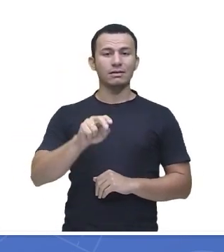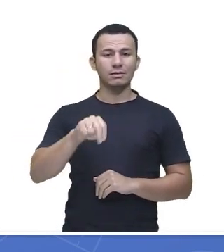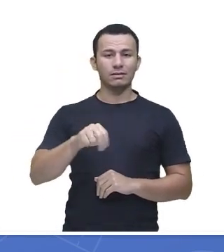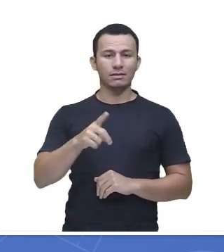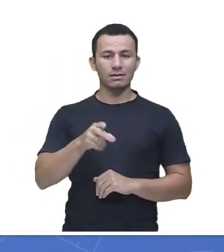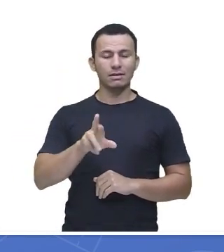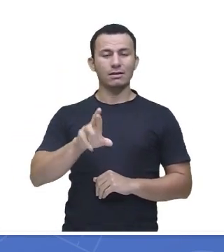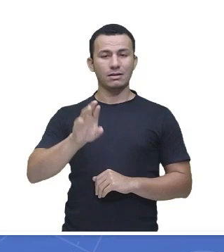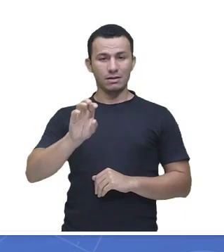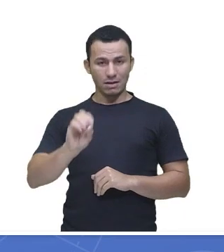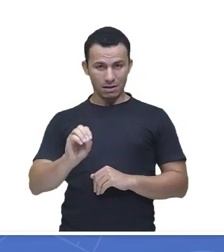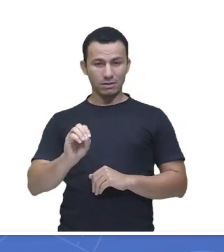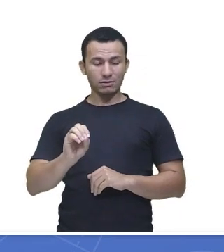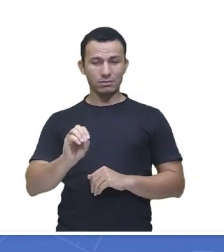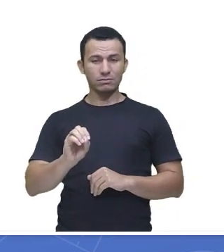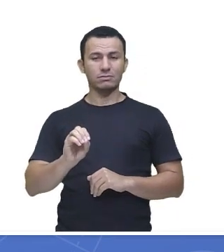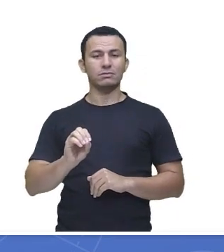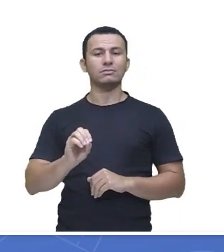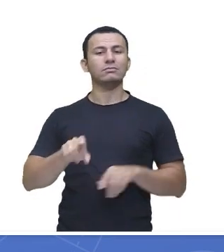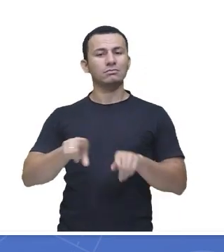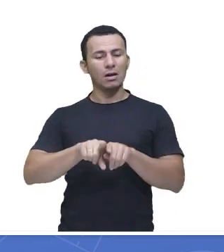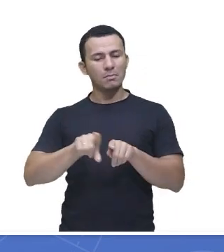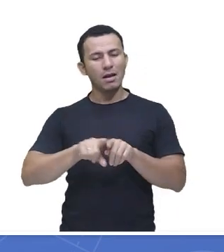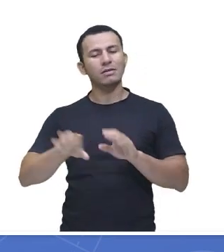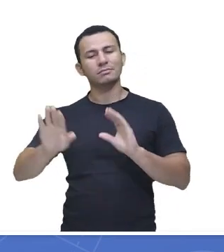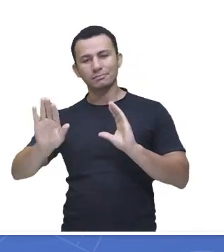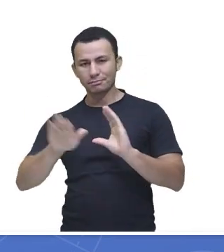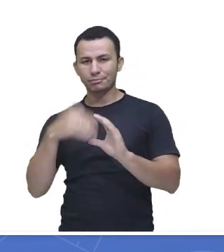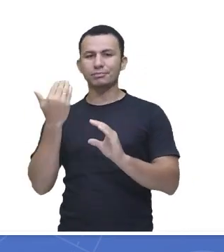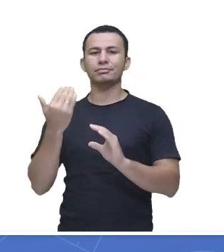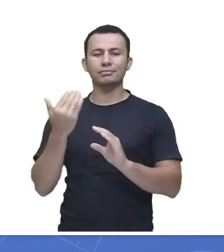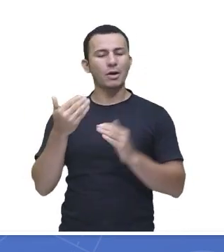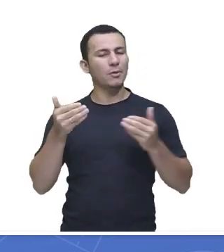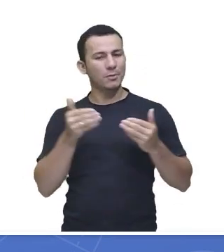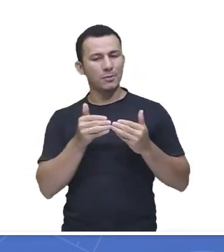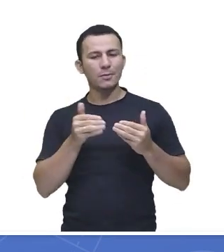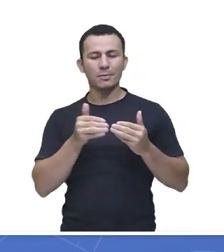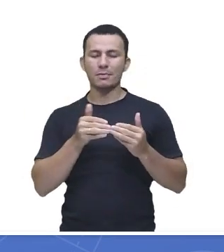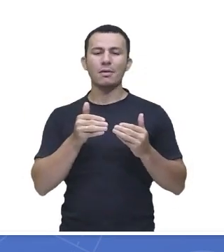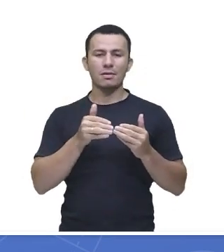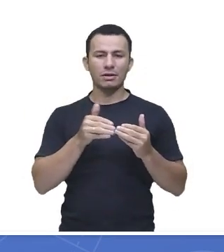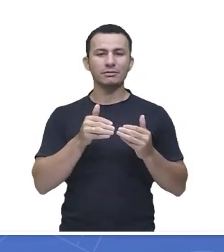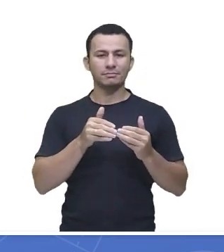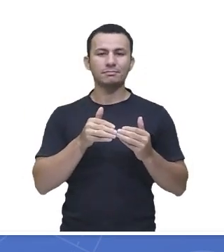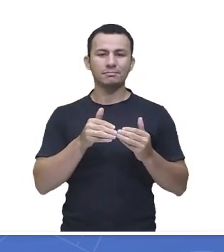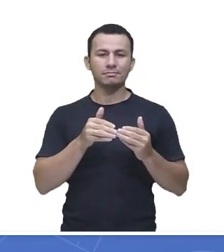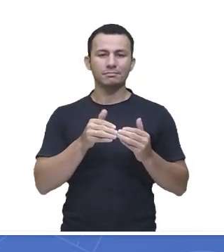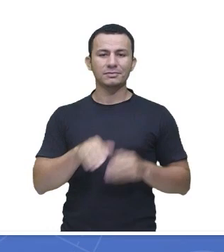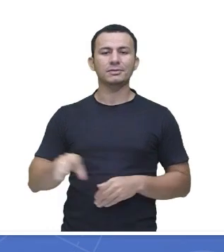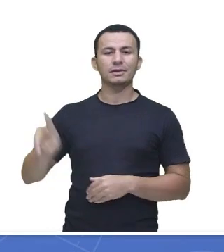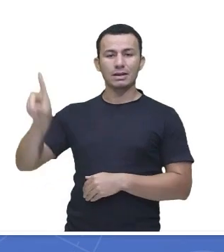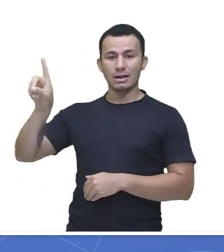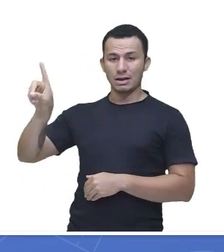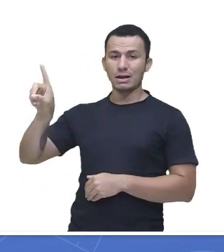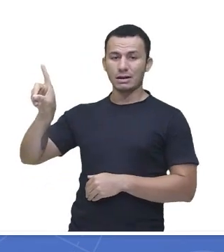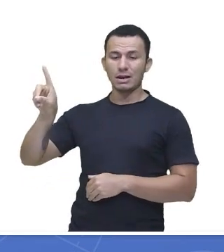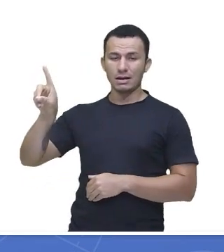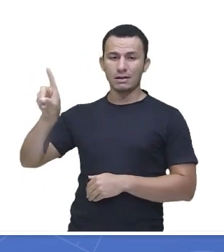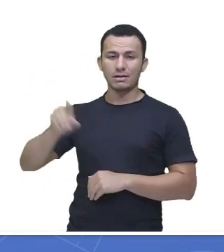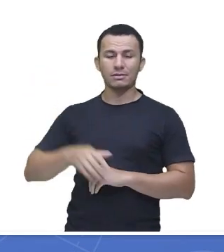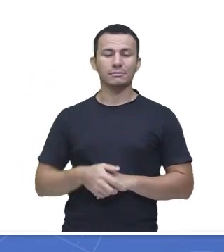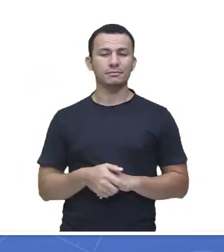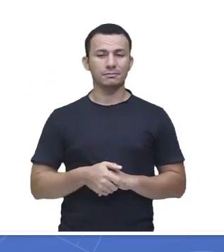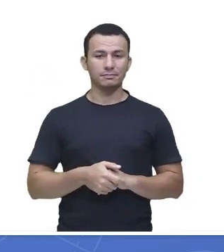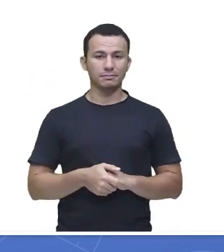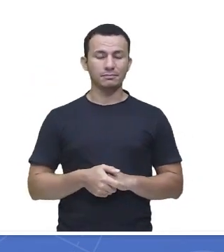Manuel Severiano Nunes, diz para nós que realmente ele concorda com a Luísa. É a letra D para marcar aqui na questão